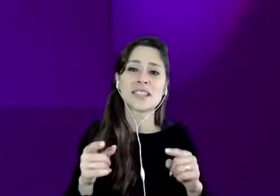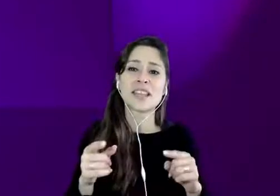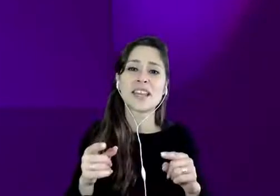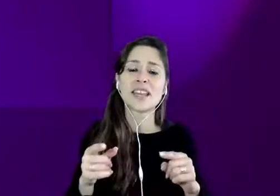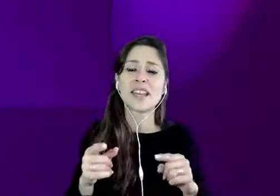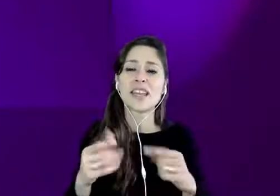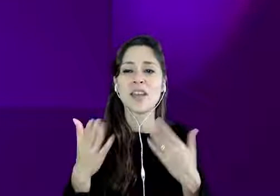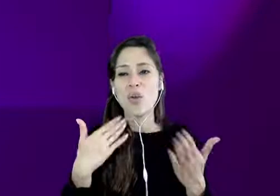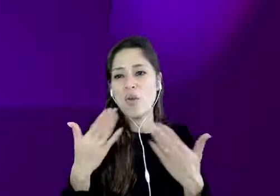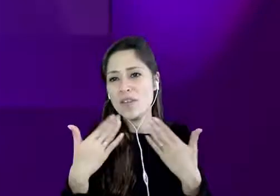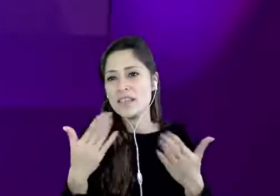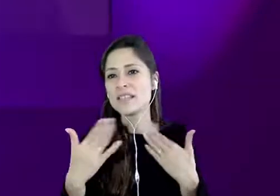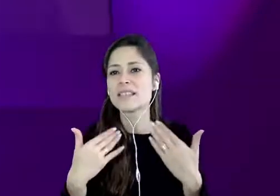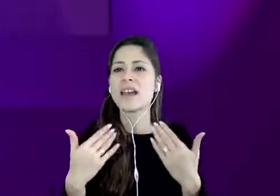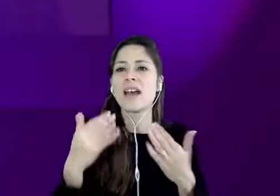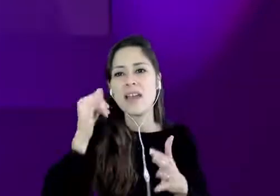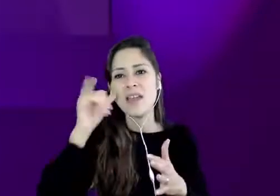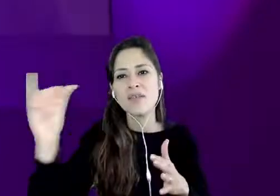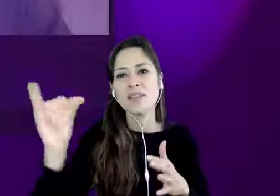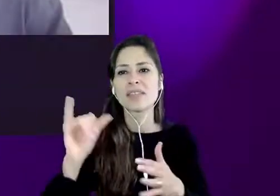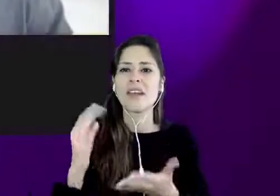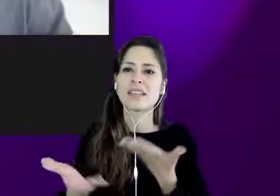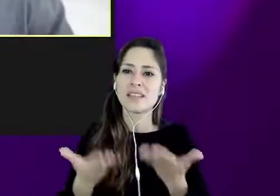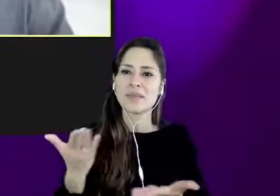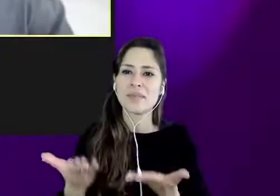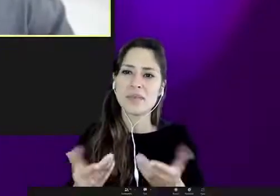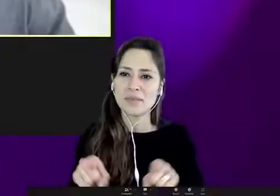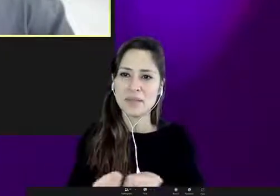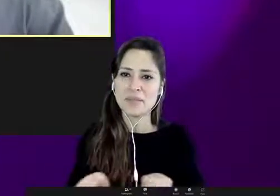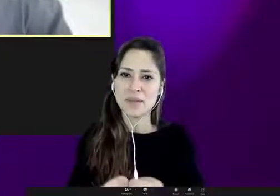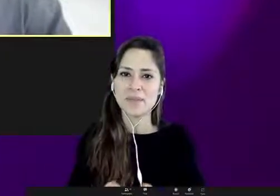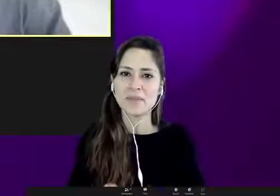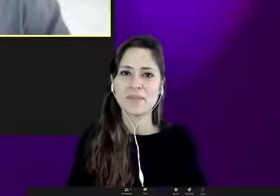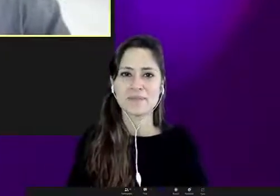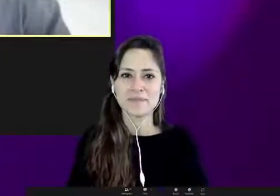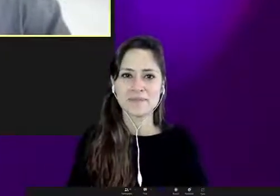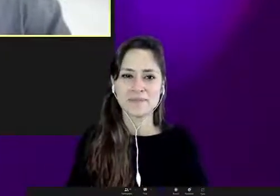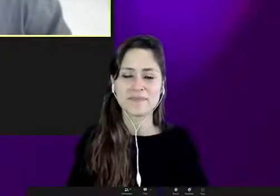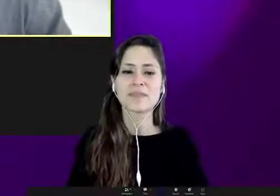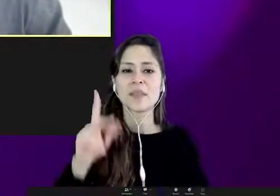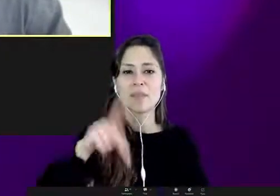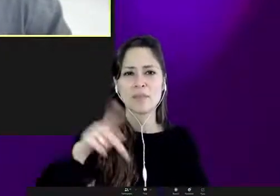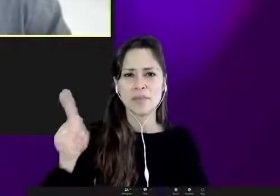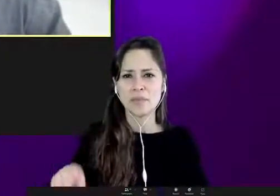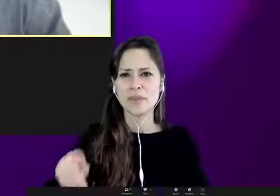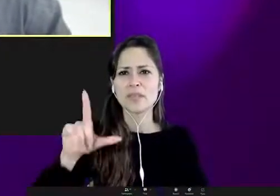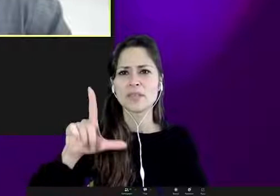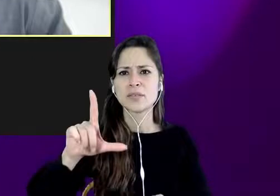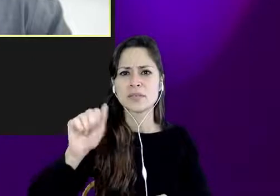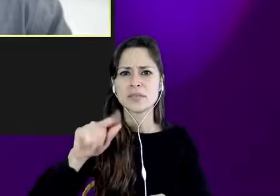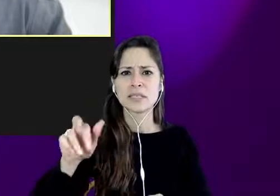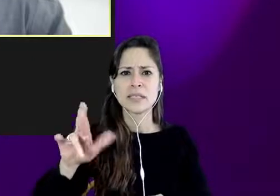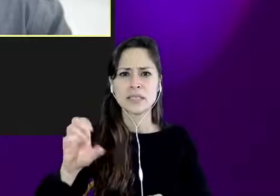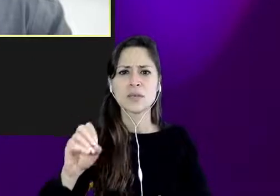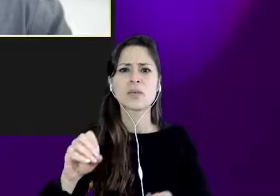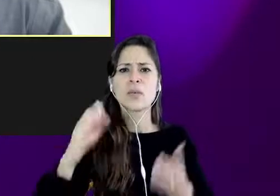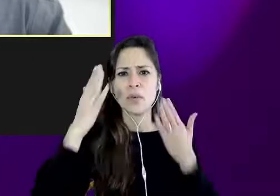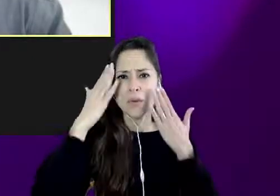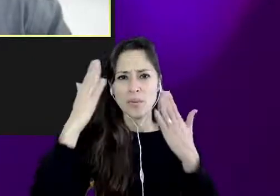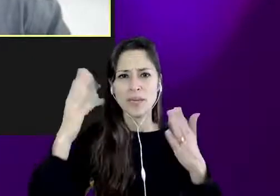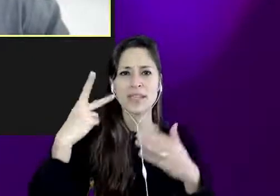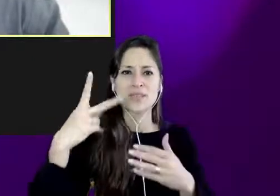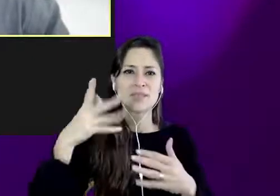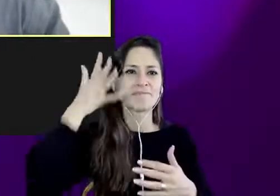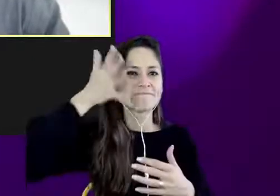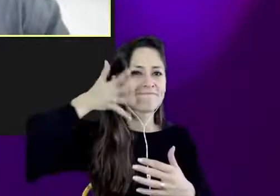pré-eclâmpsia, prevenção e tratamento. Muito obrigado, professor Lázaro, excelente palestra. Como vocês